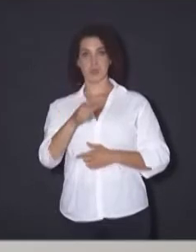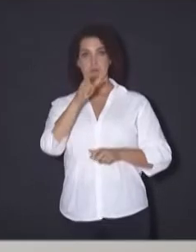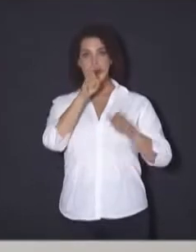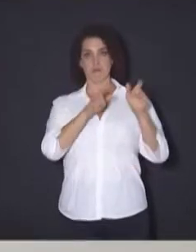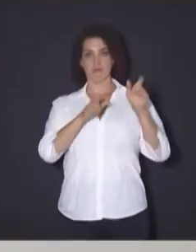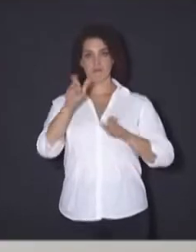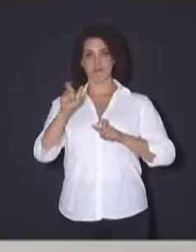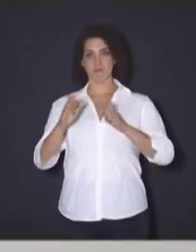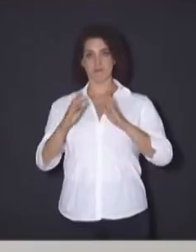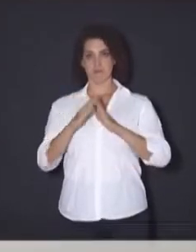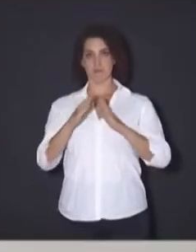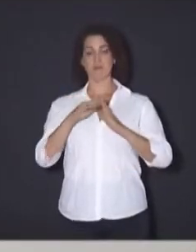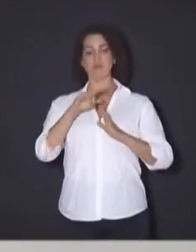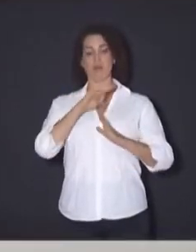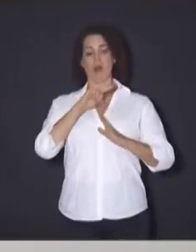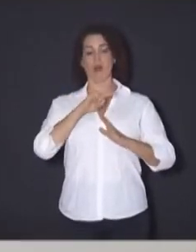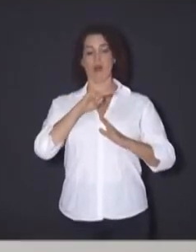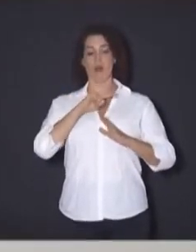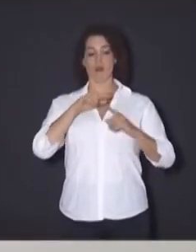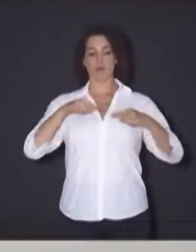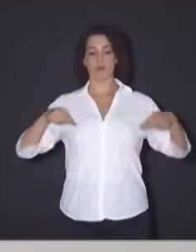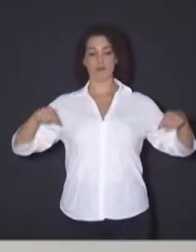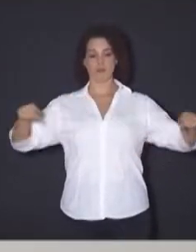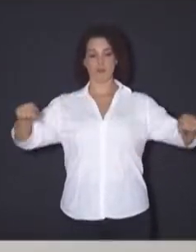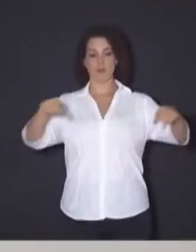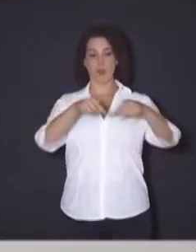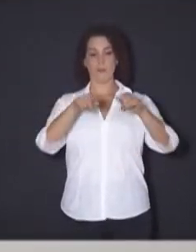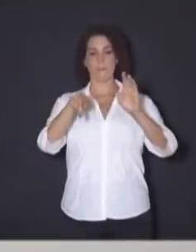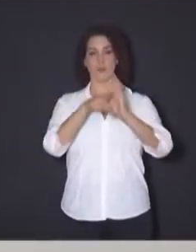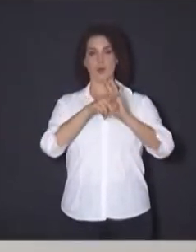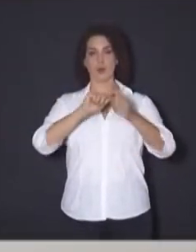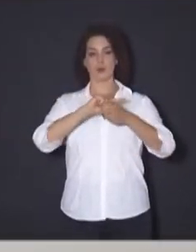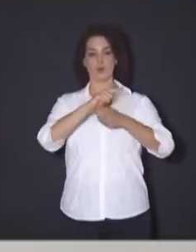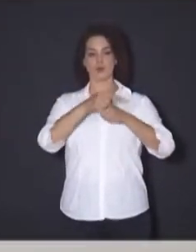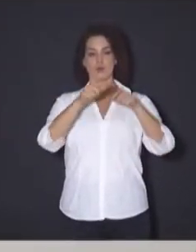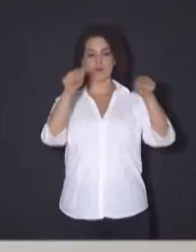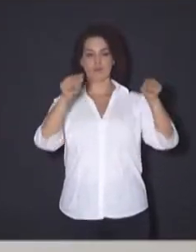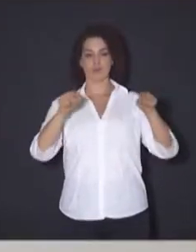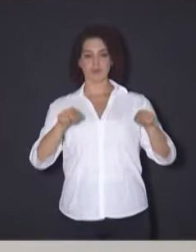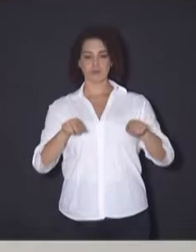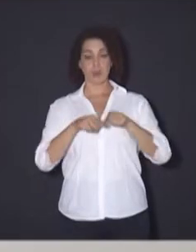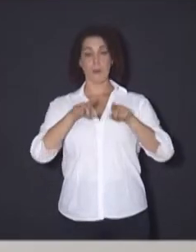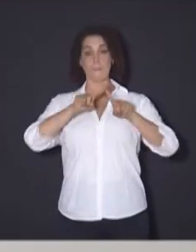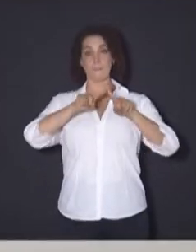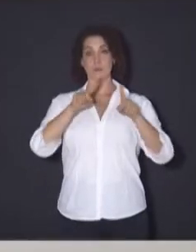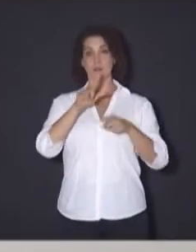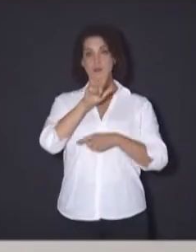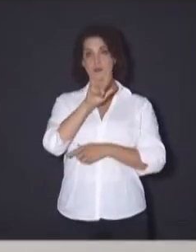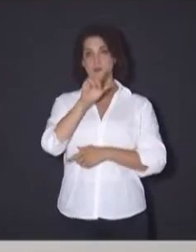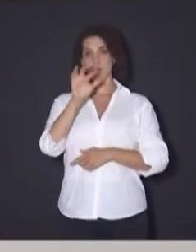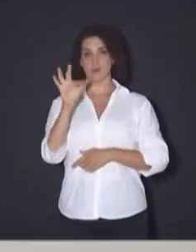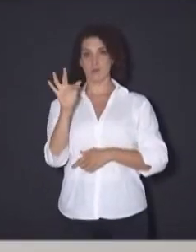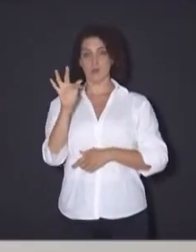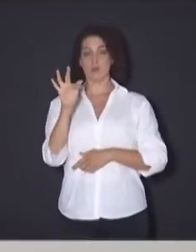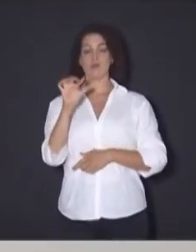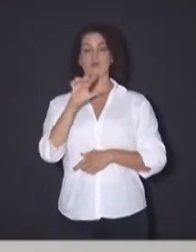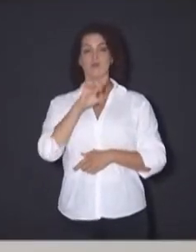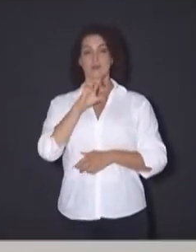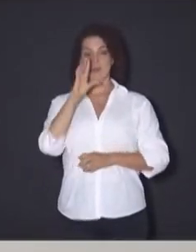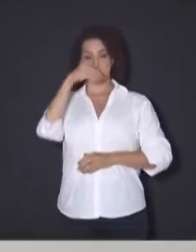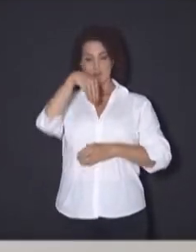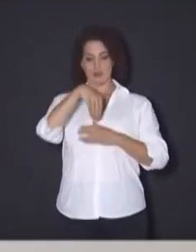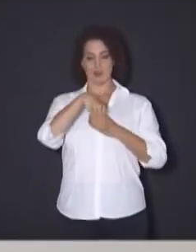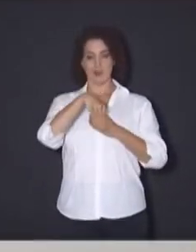definido geograficamente mas quem salário de freitas na verdade é composta de diversos